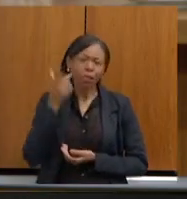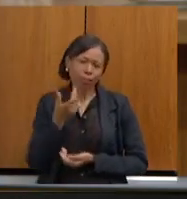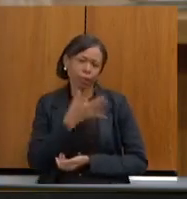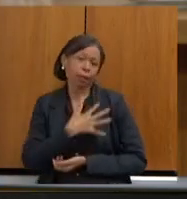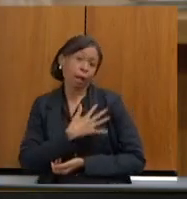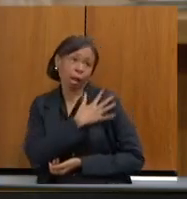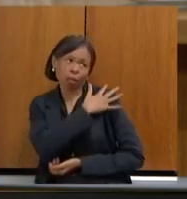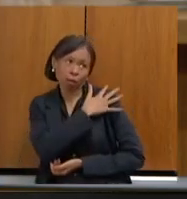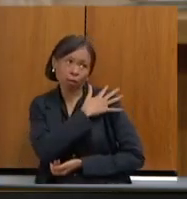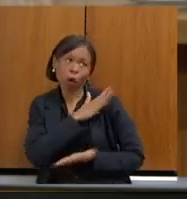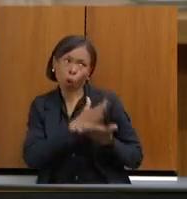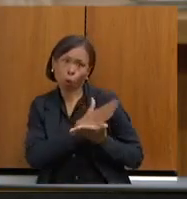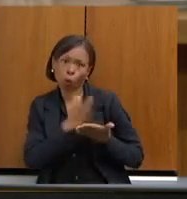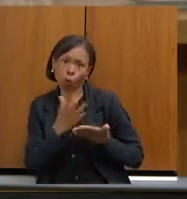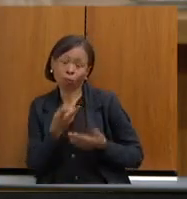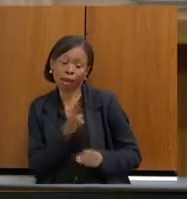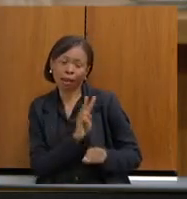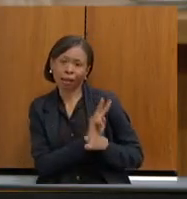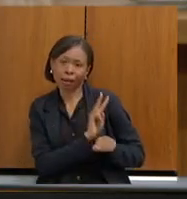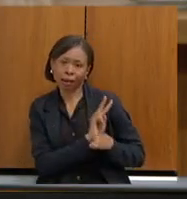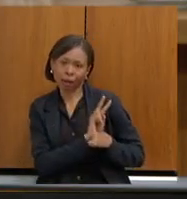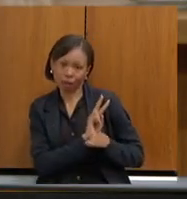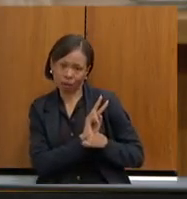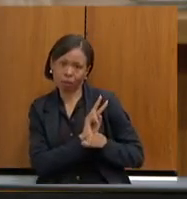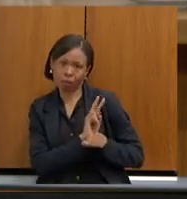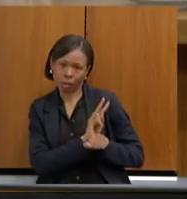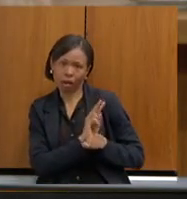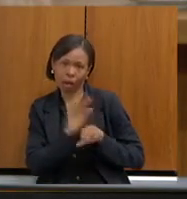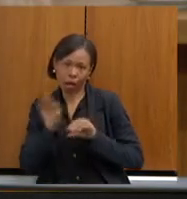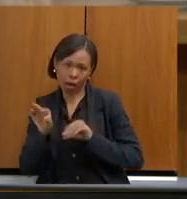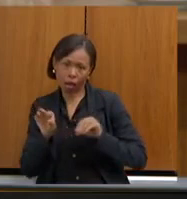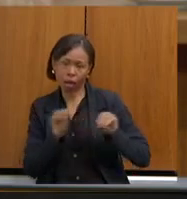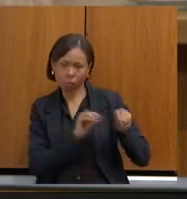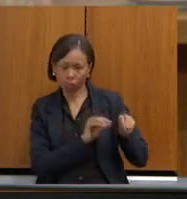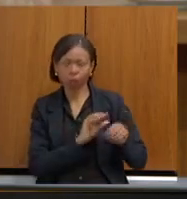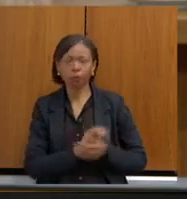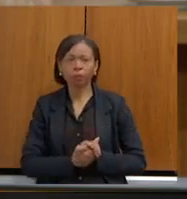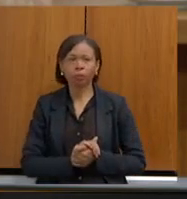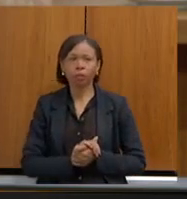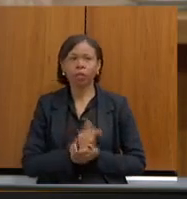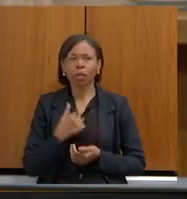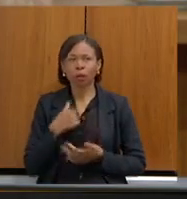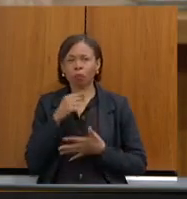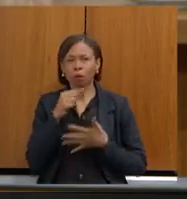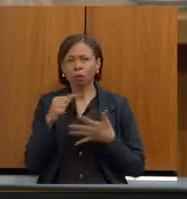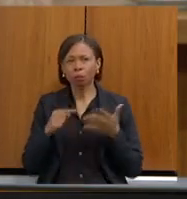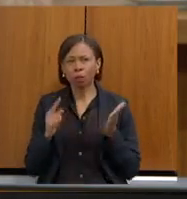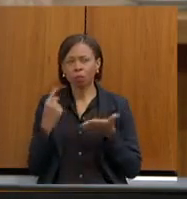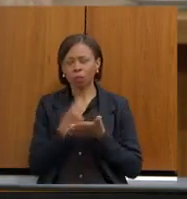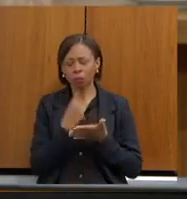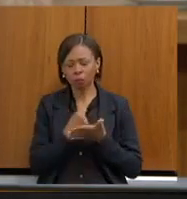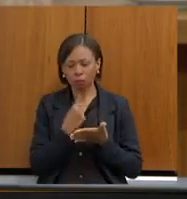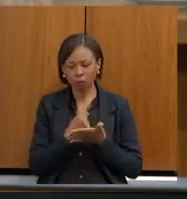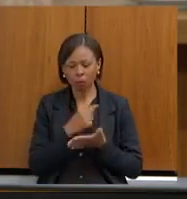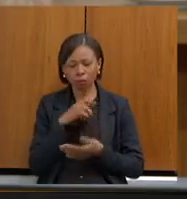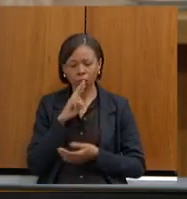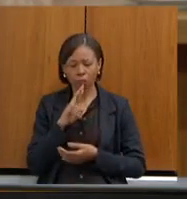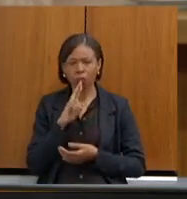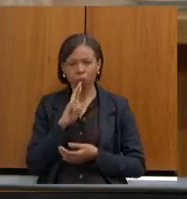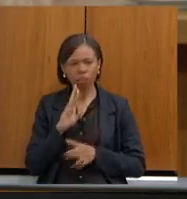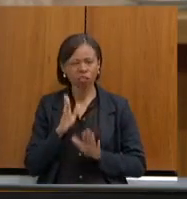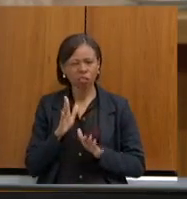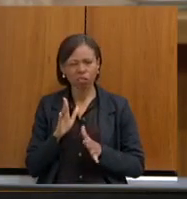a reserva a no séria recomposição se guardei bem todas as perguntas do senhor já